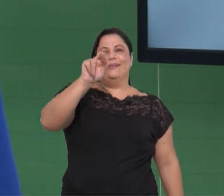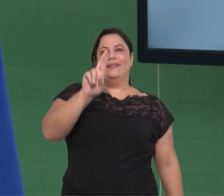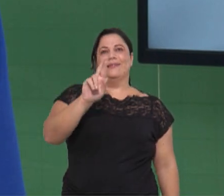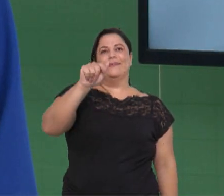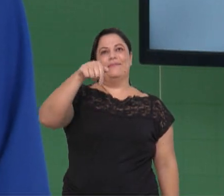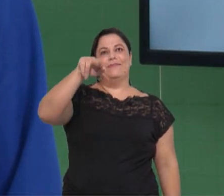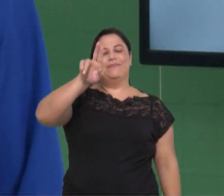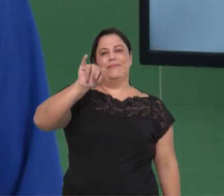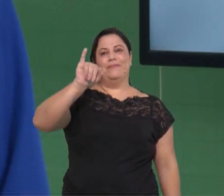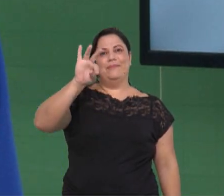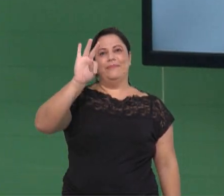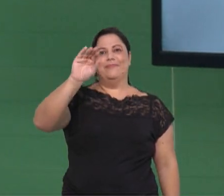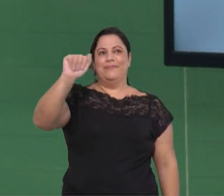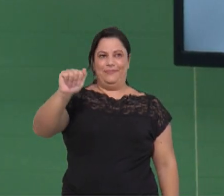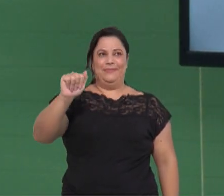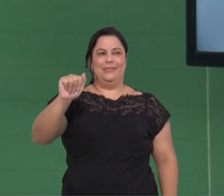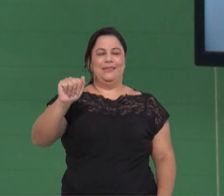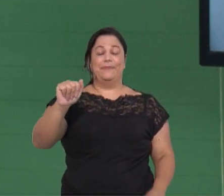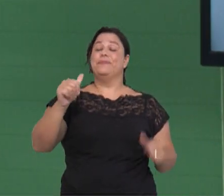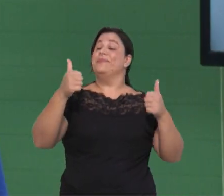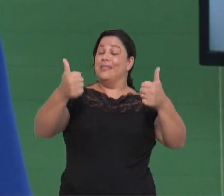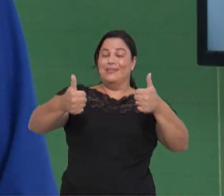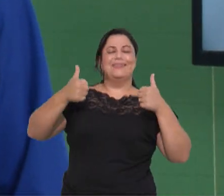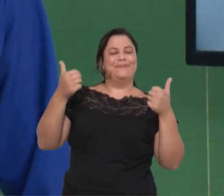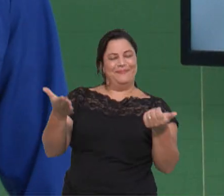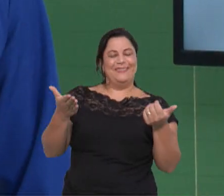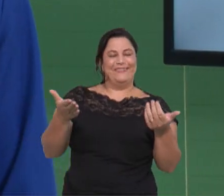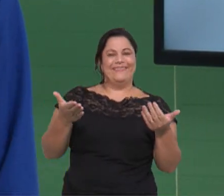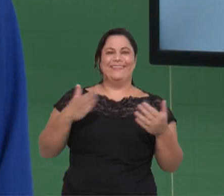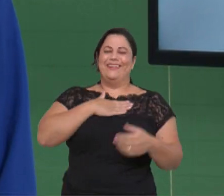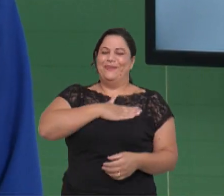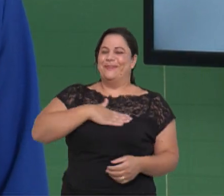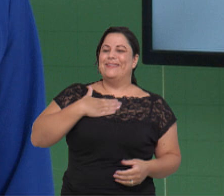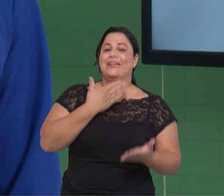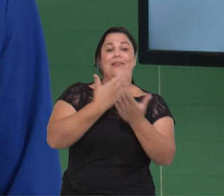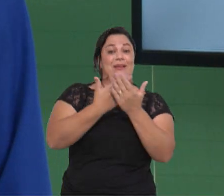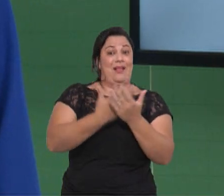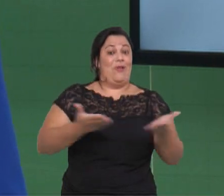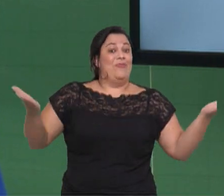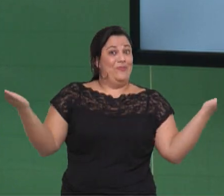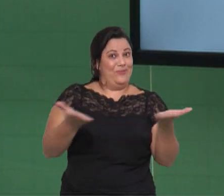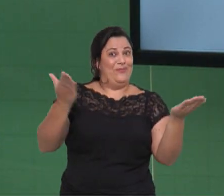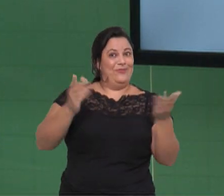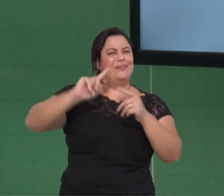movimentos daquele período. Espero que tenham gostado da nossa aula de hoje e até a próxima, galera!